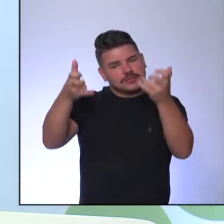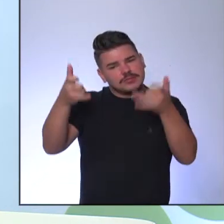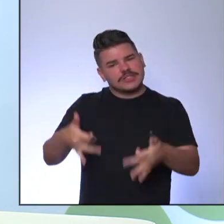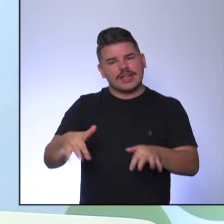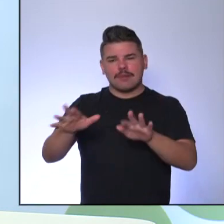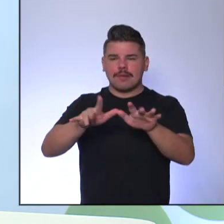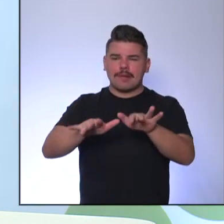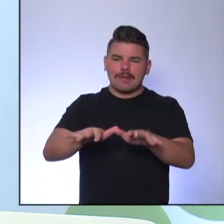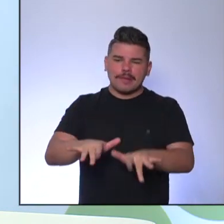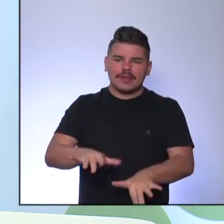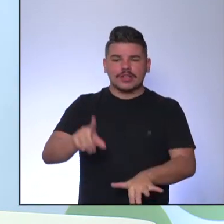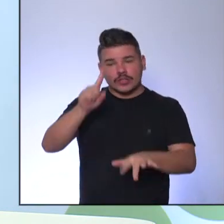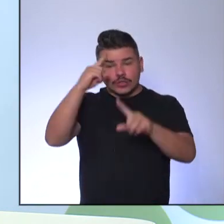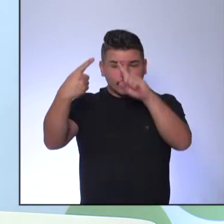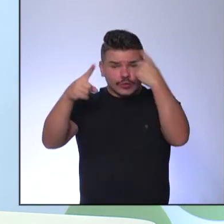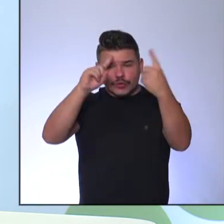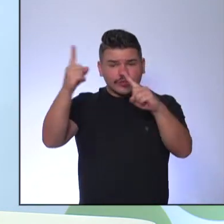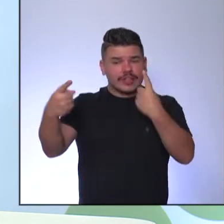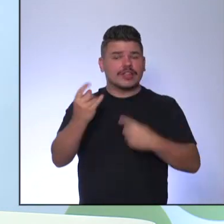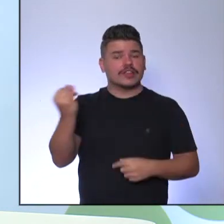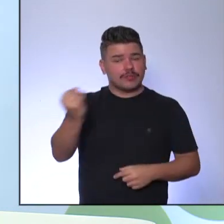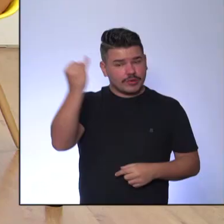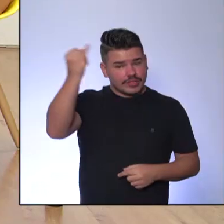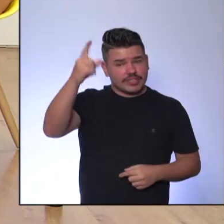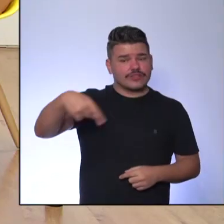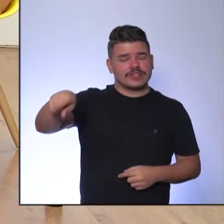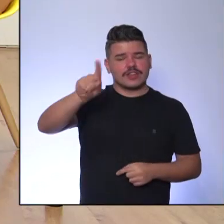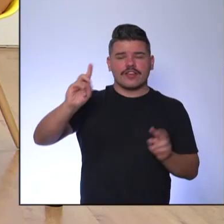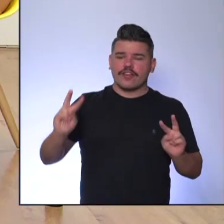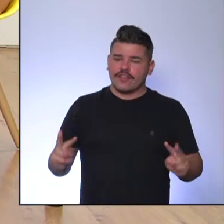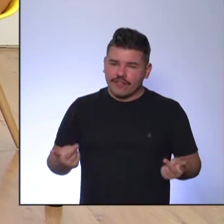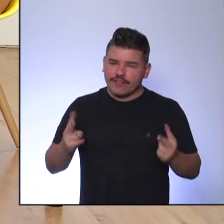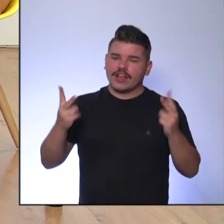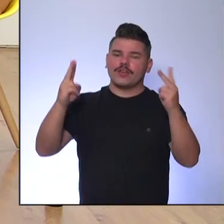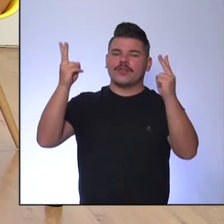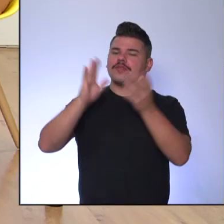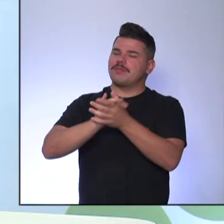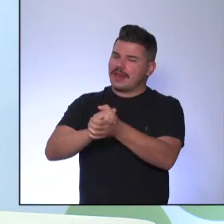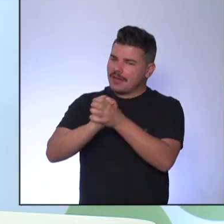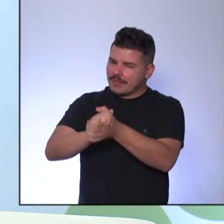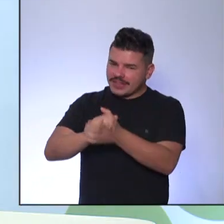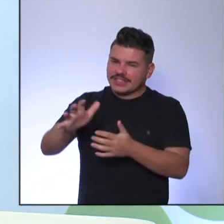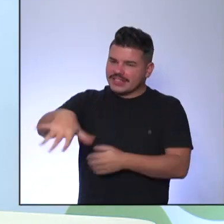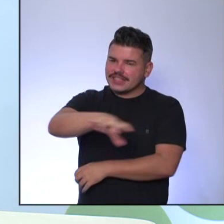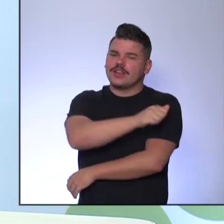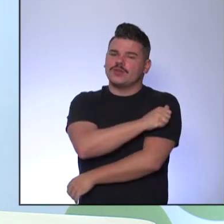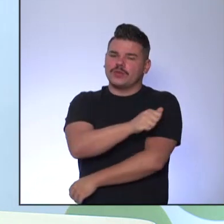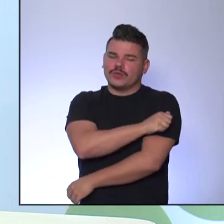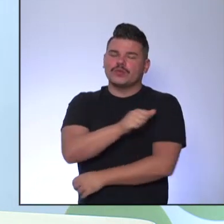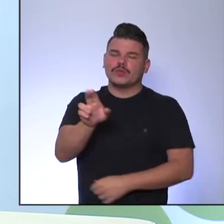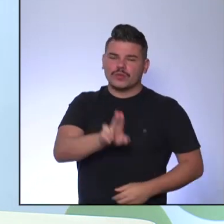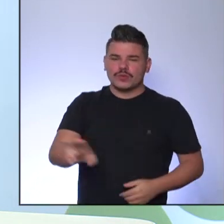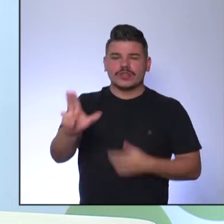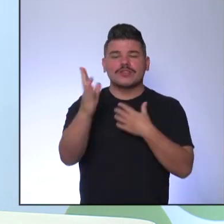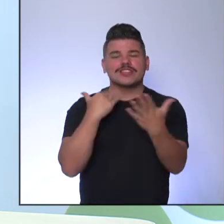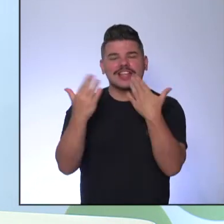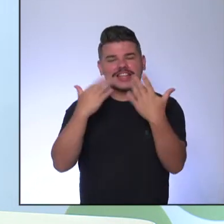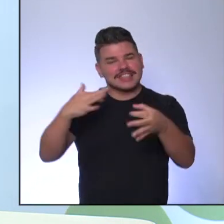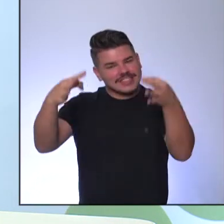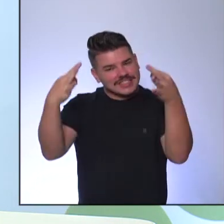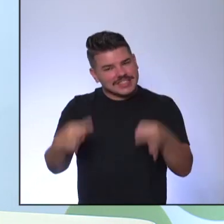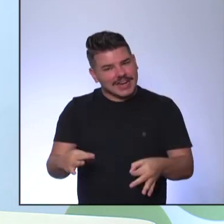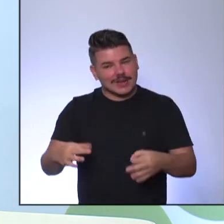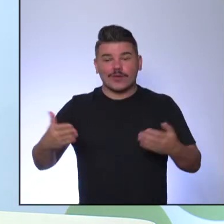sua dúvida. Então, eu acho muito bacana a gente valorizar esses alunos. E agora nós vamos para um vídeo, que é um vídeo